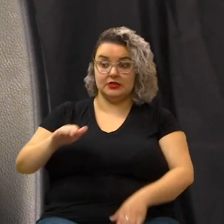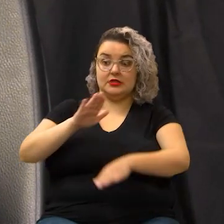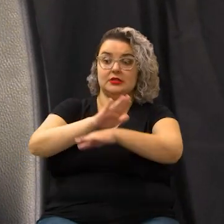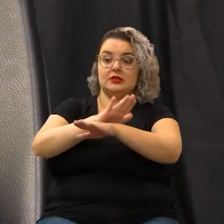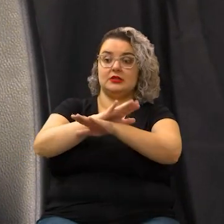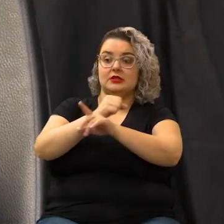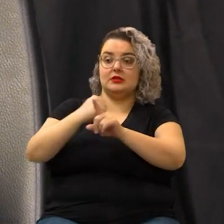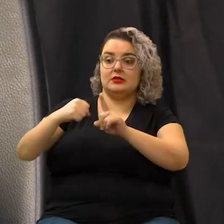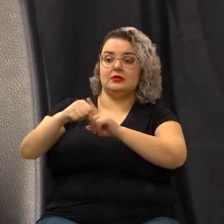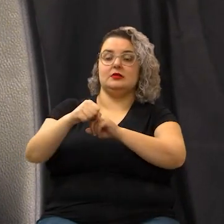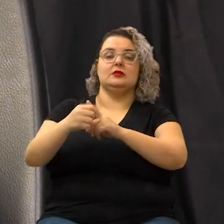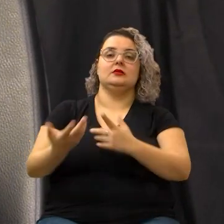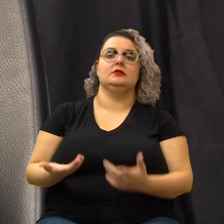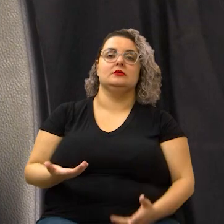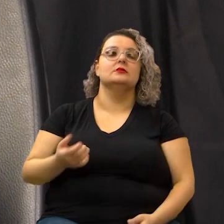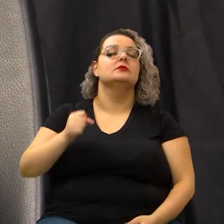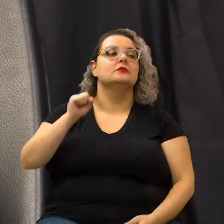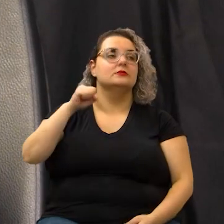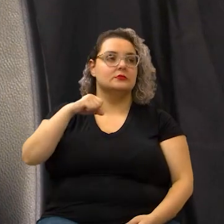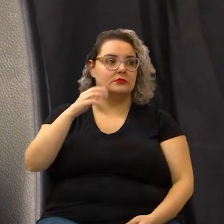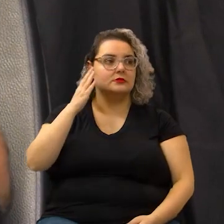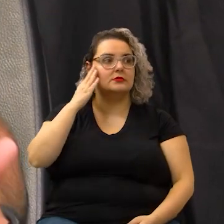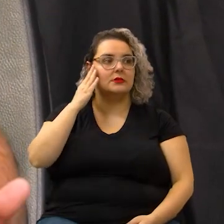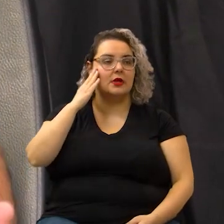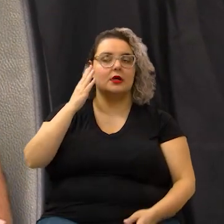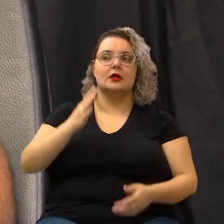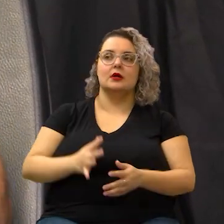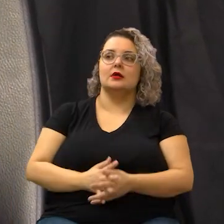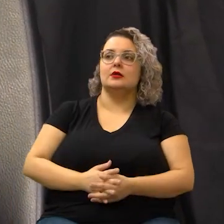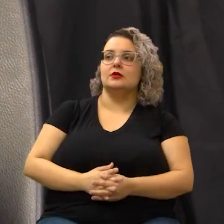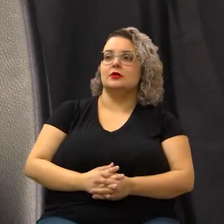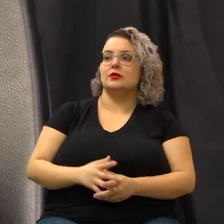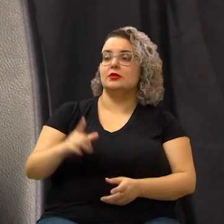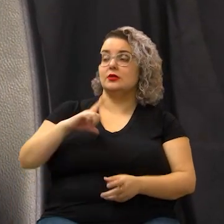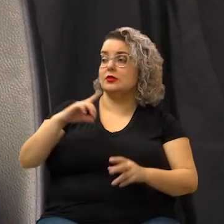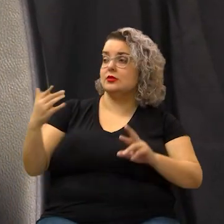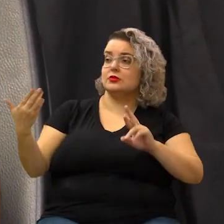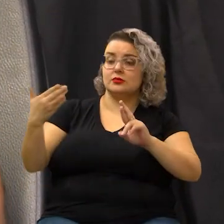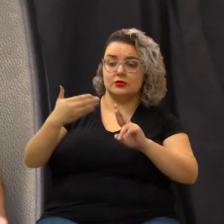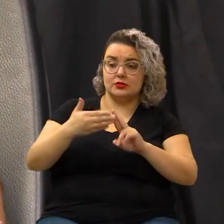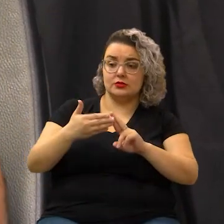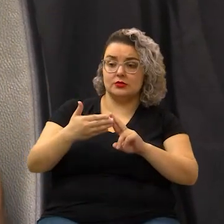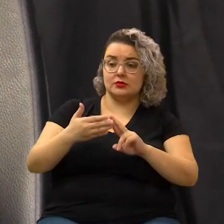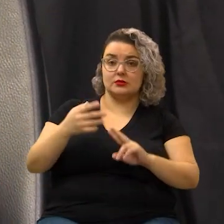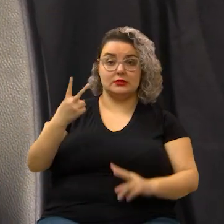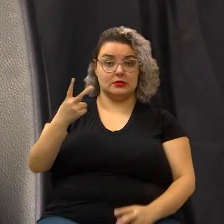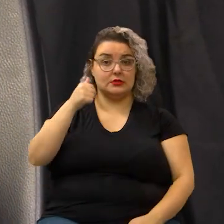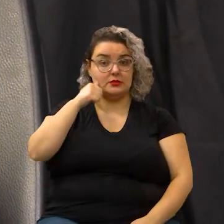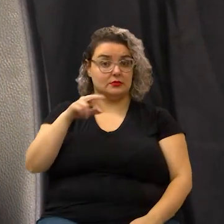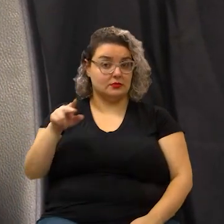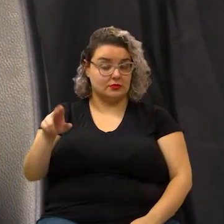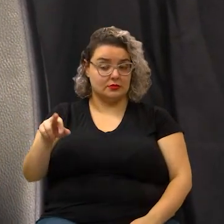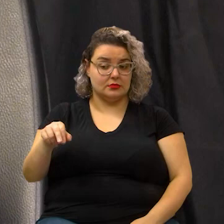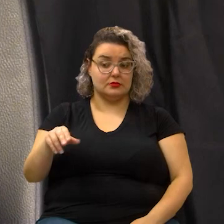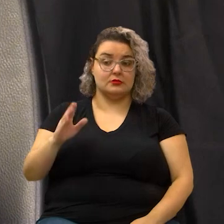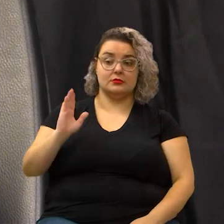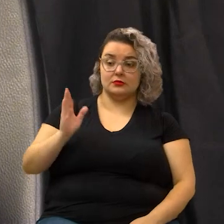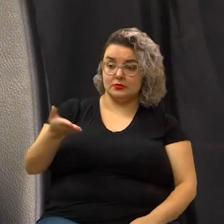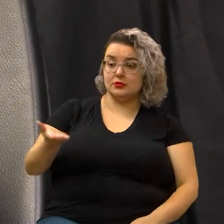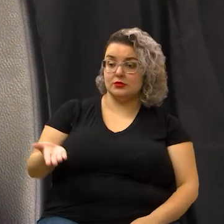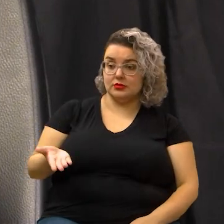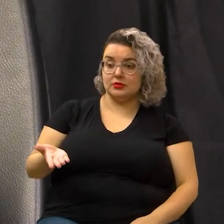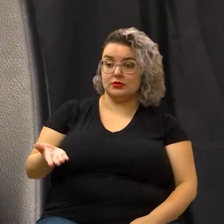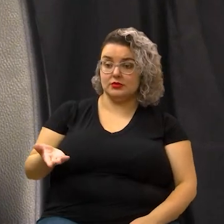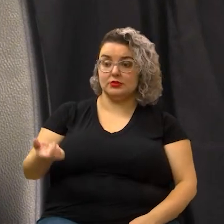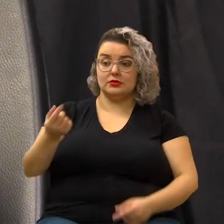Michele, em assistência social, serviço social. Tá. Então eu tinha como referência essas 2 irmãs minhas